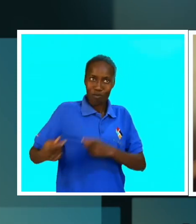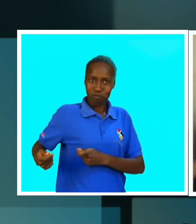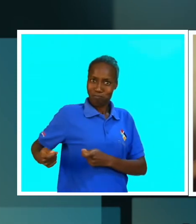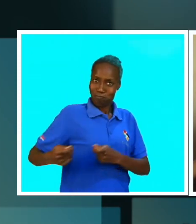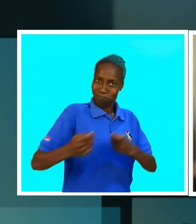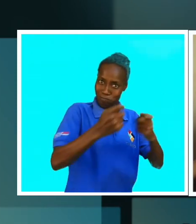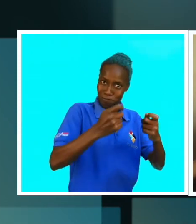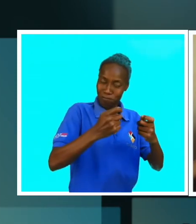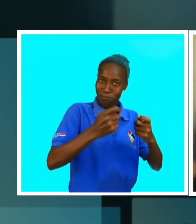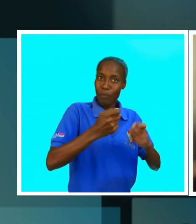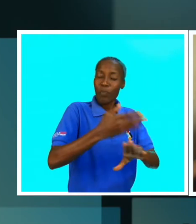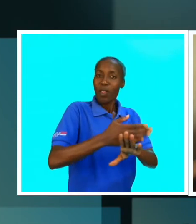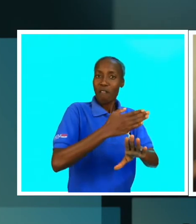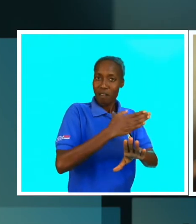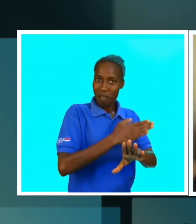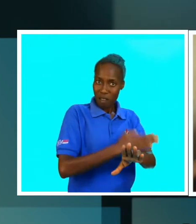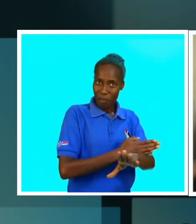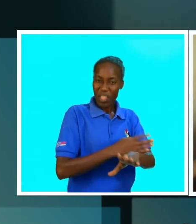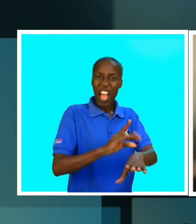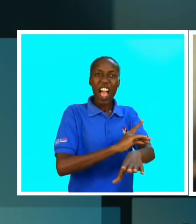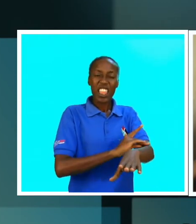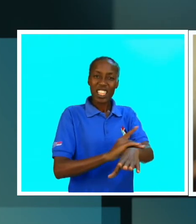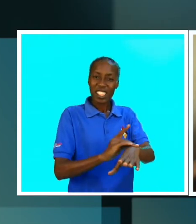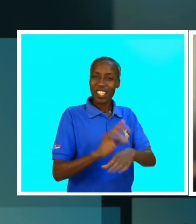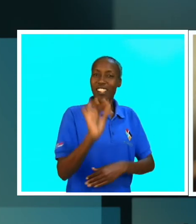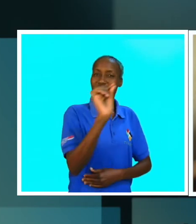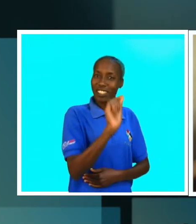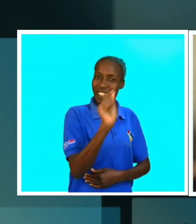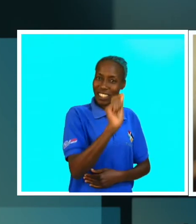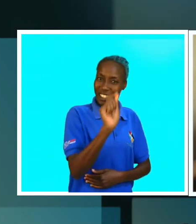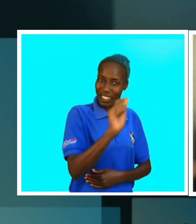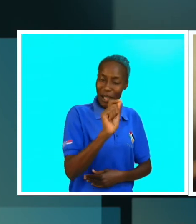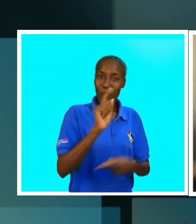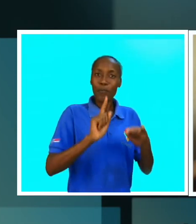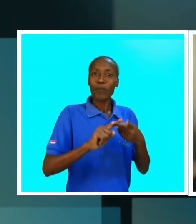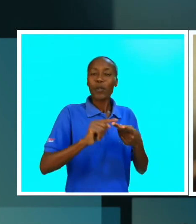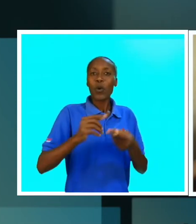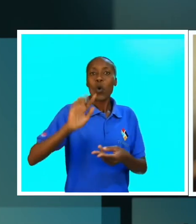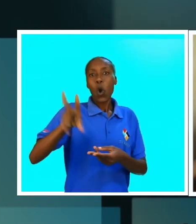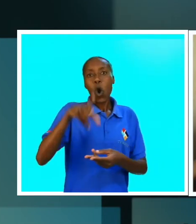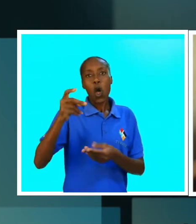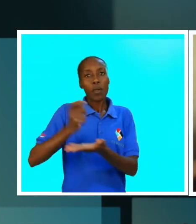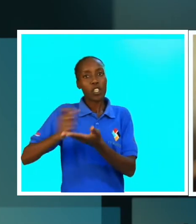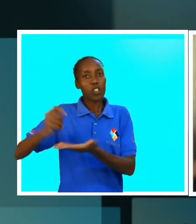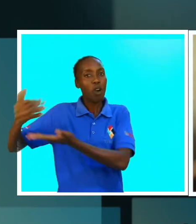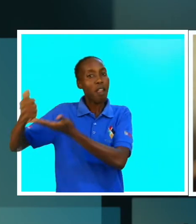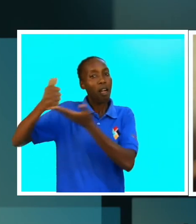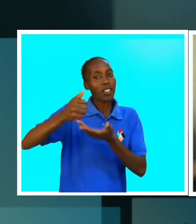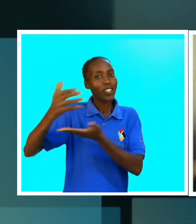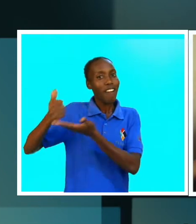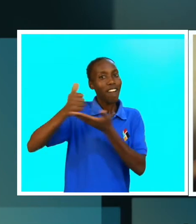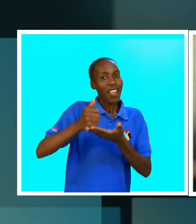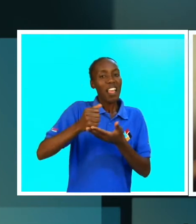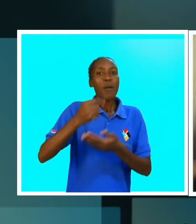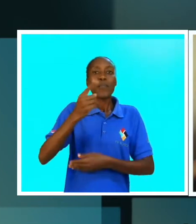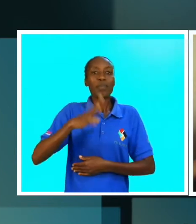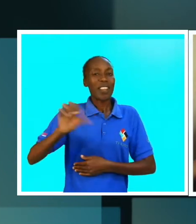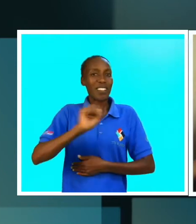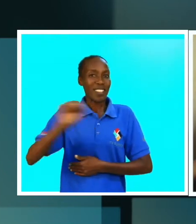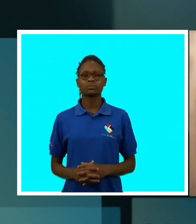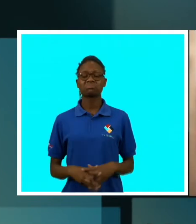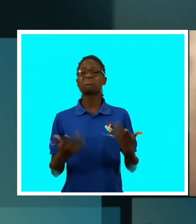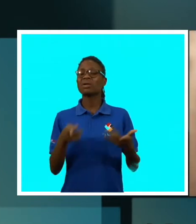dados pela direção distrital, assim como fomos apoiados por outras escolas que tiveram sobra de